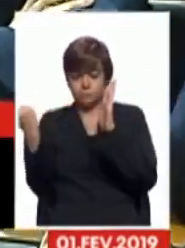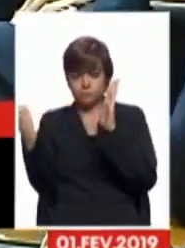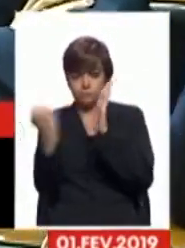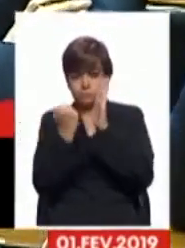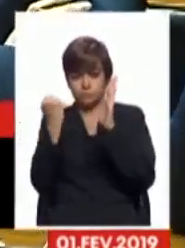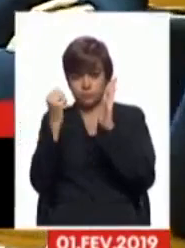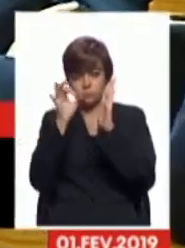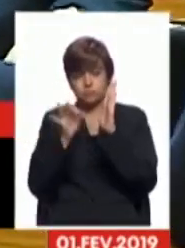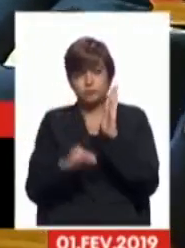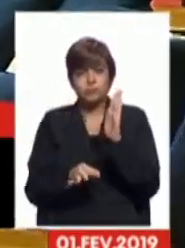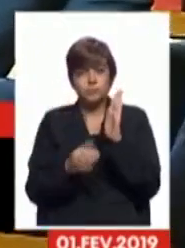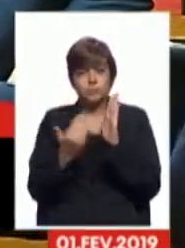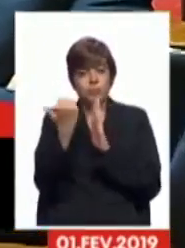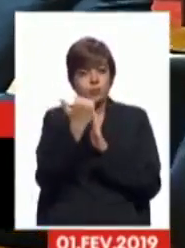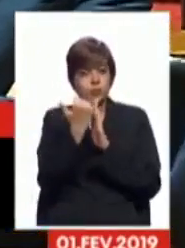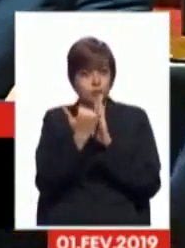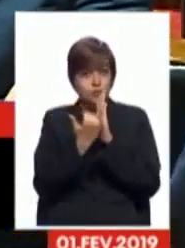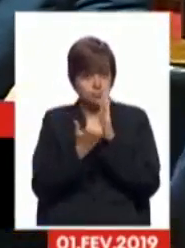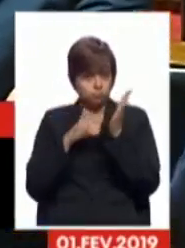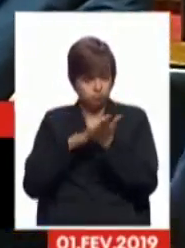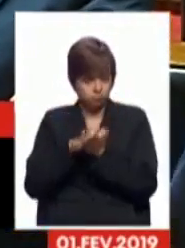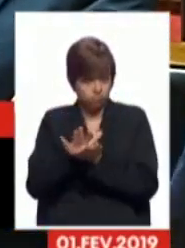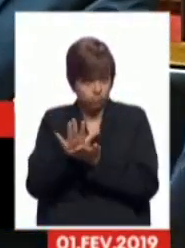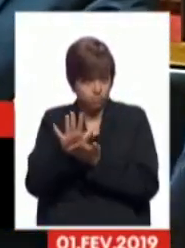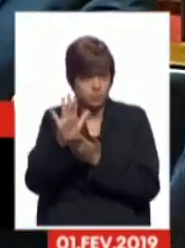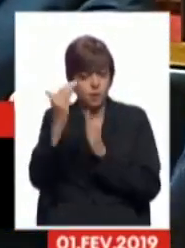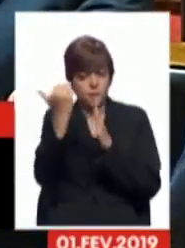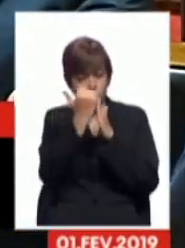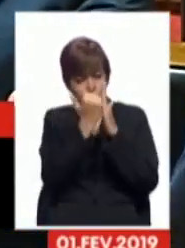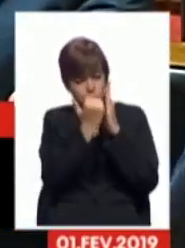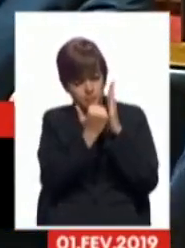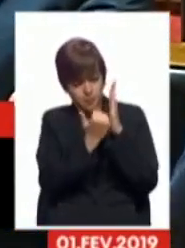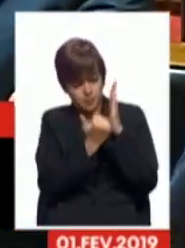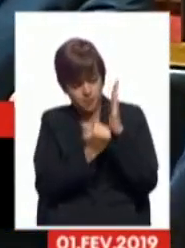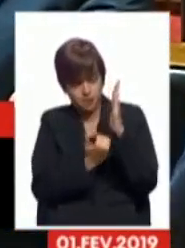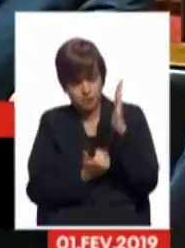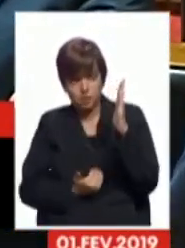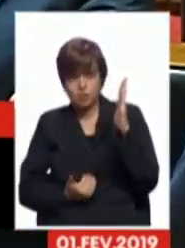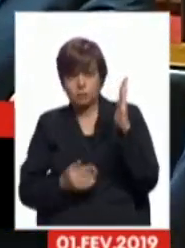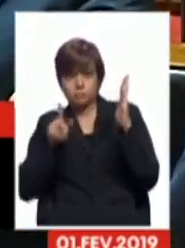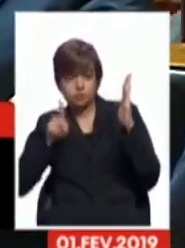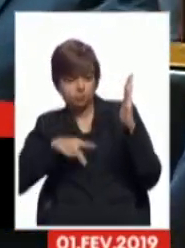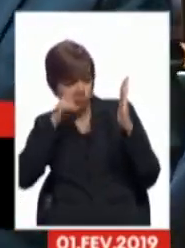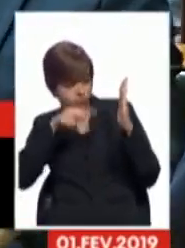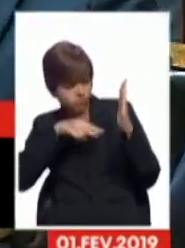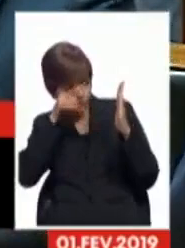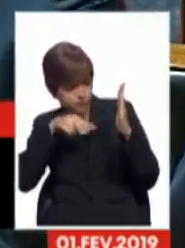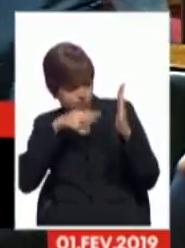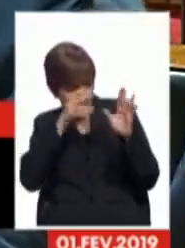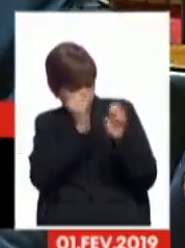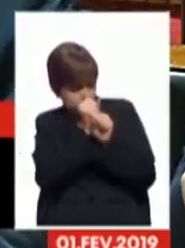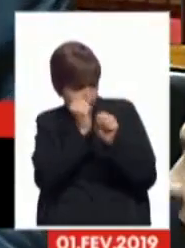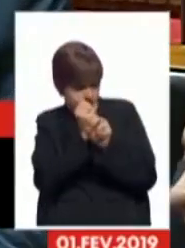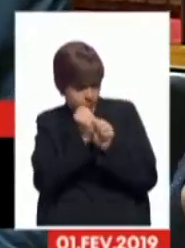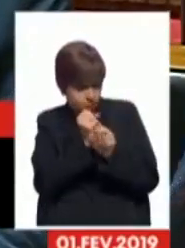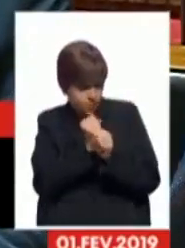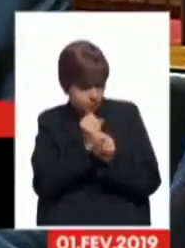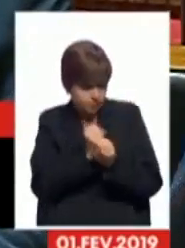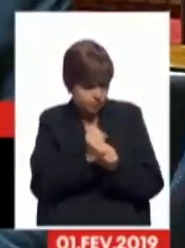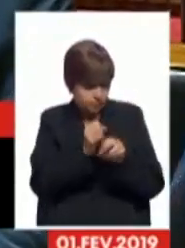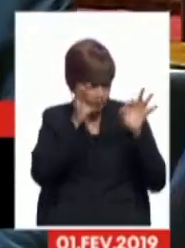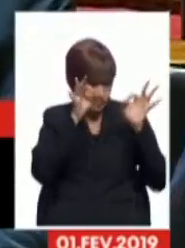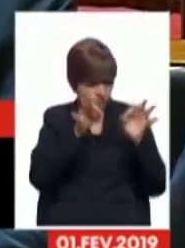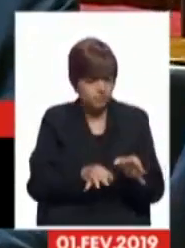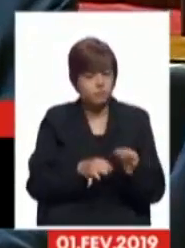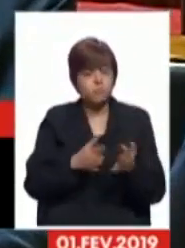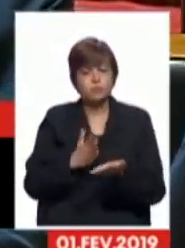A lista é impressa e há o escrutínio, né, a contagem dos votos.